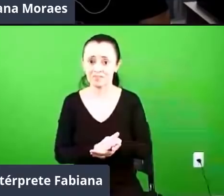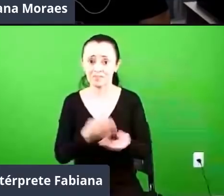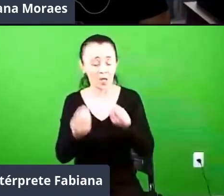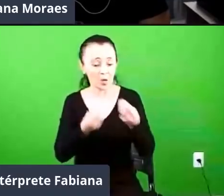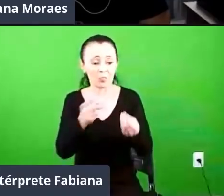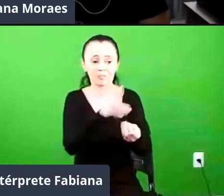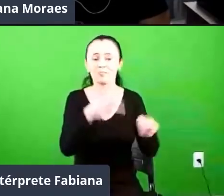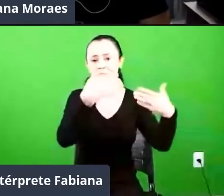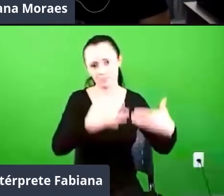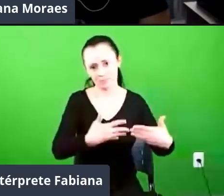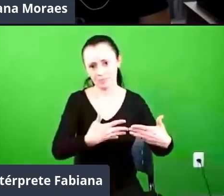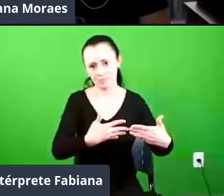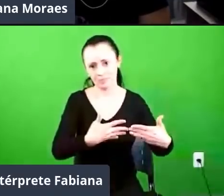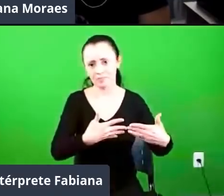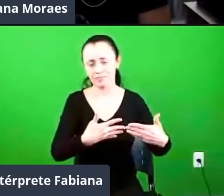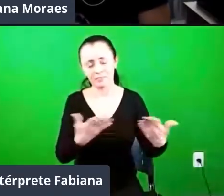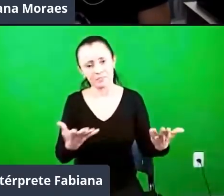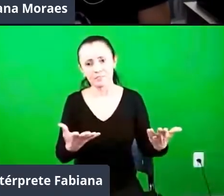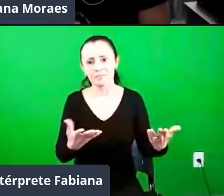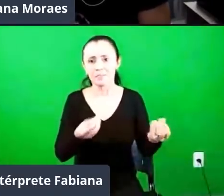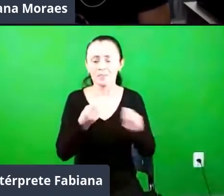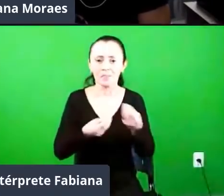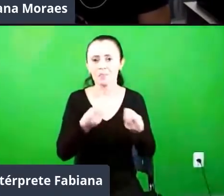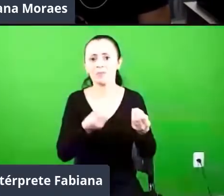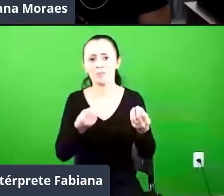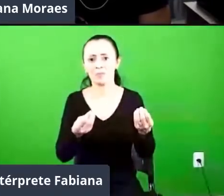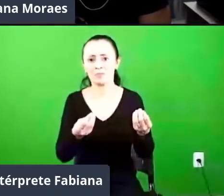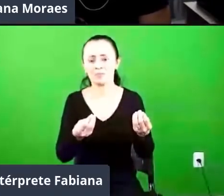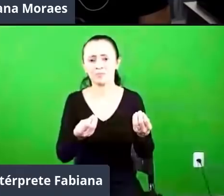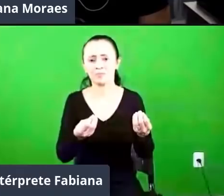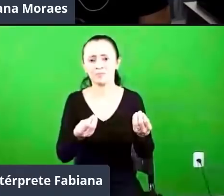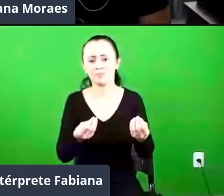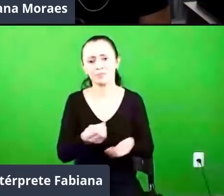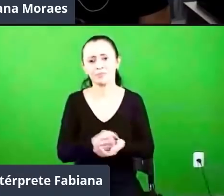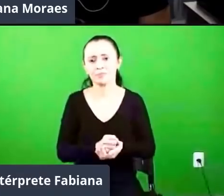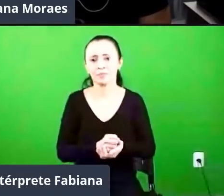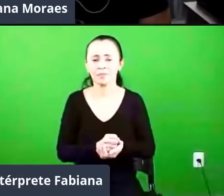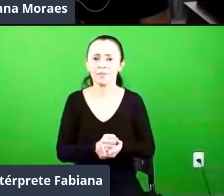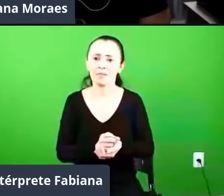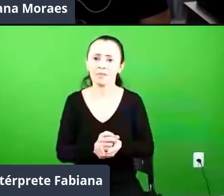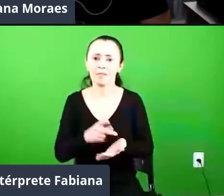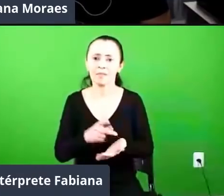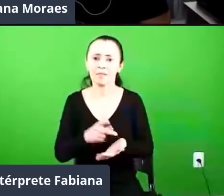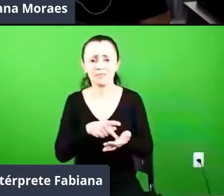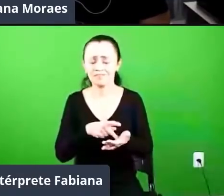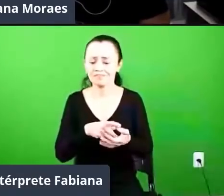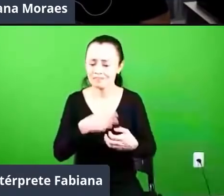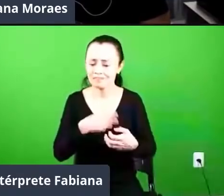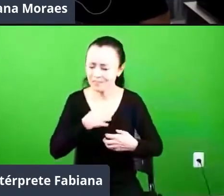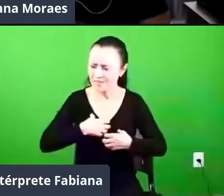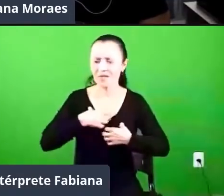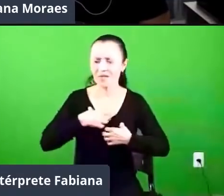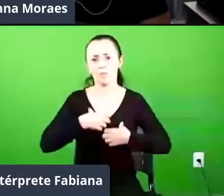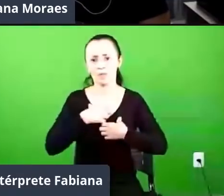realmente, do que poderia contribuir. É claro, gente, mas é uma angústia, assim, porque a gente sabe que a